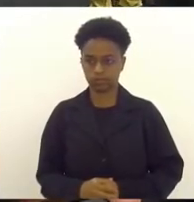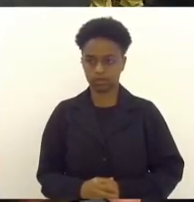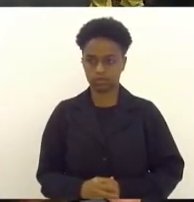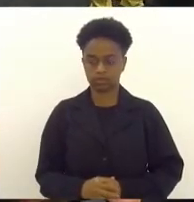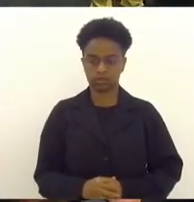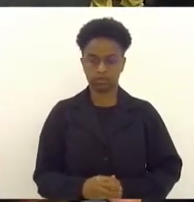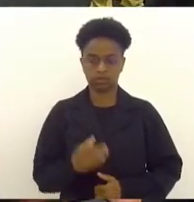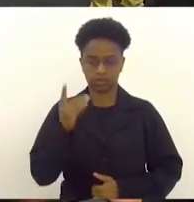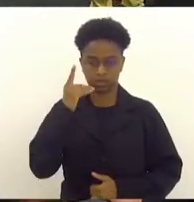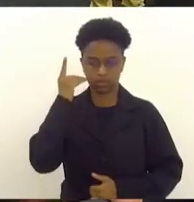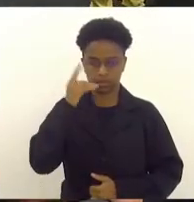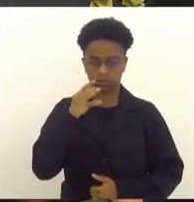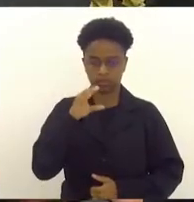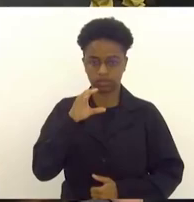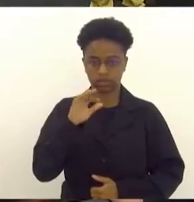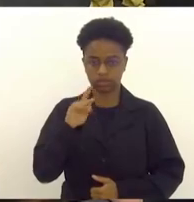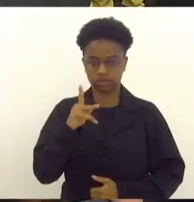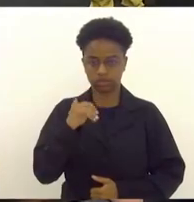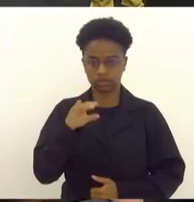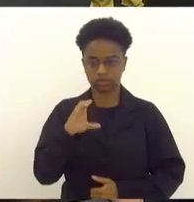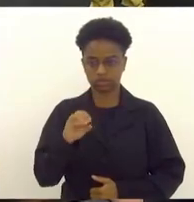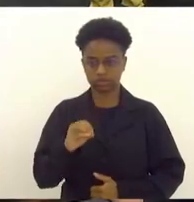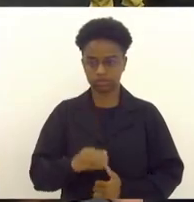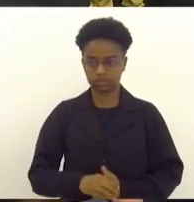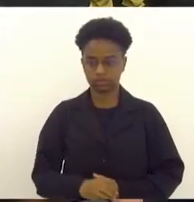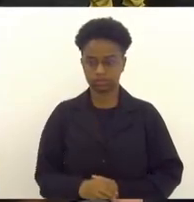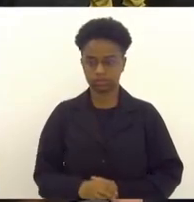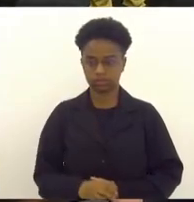Deputado Chico Machado